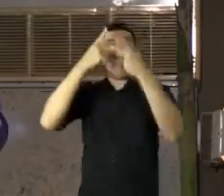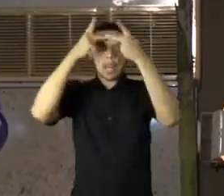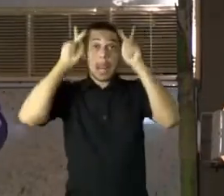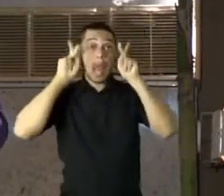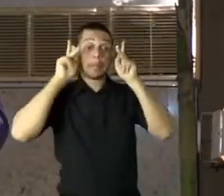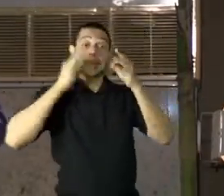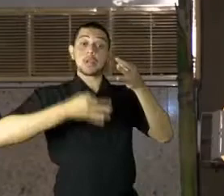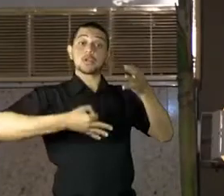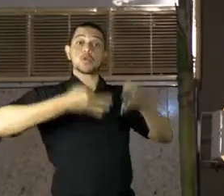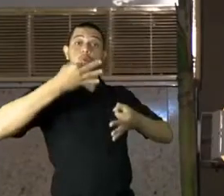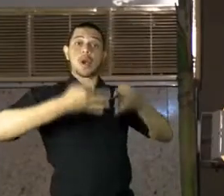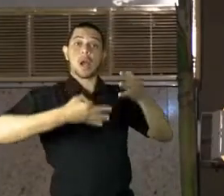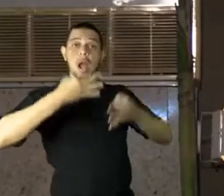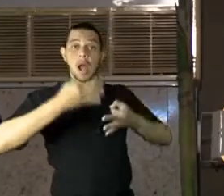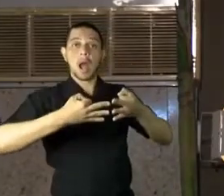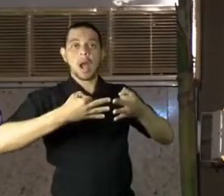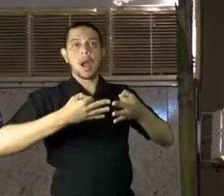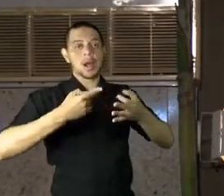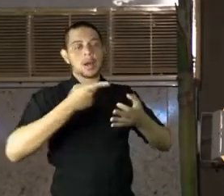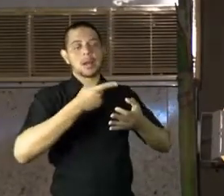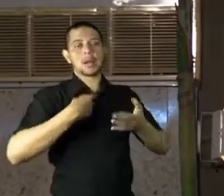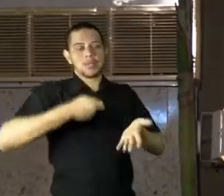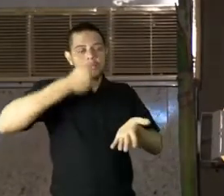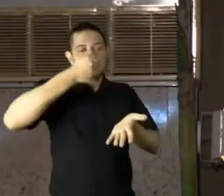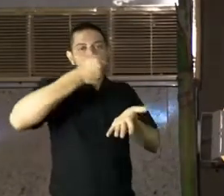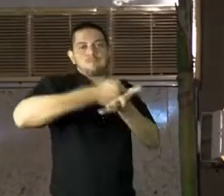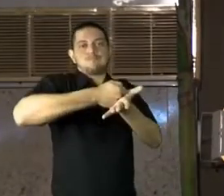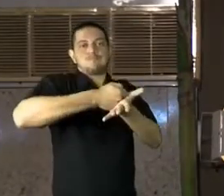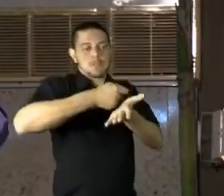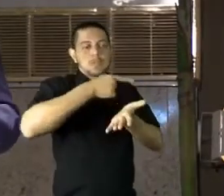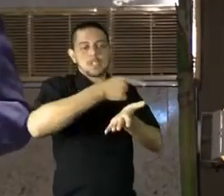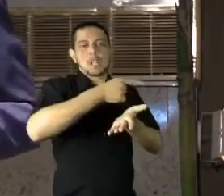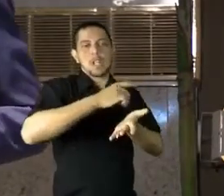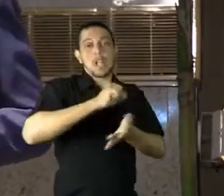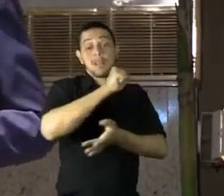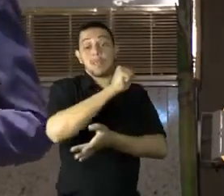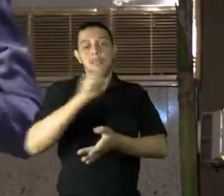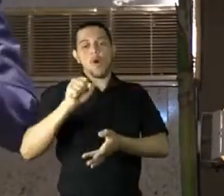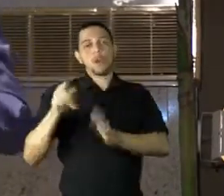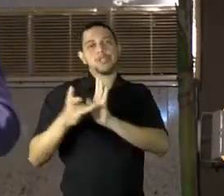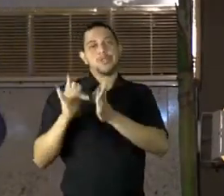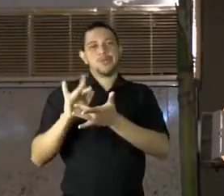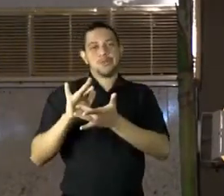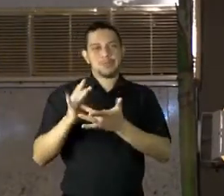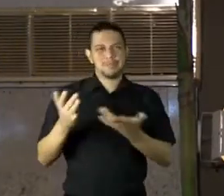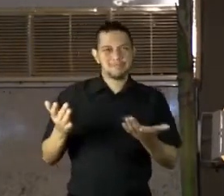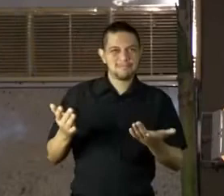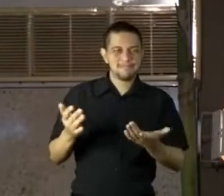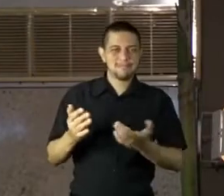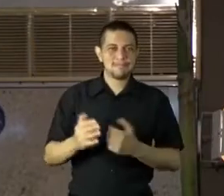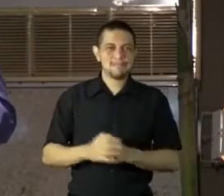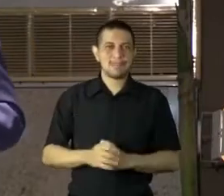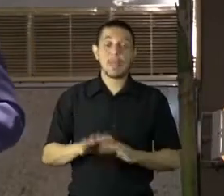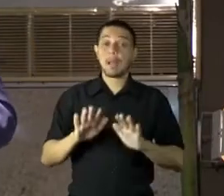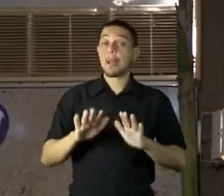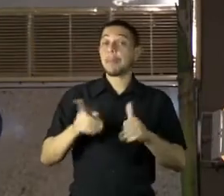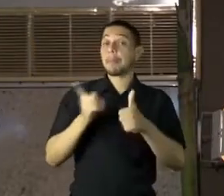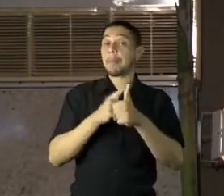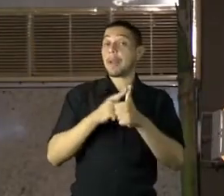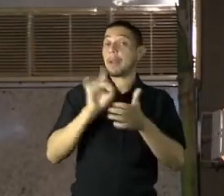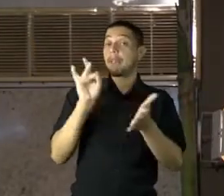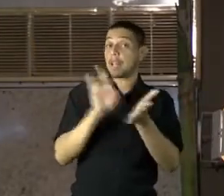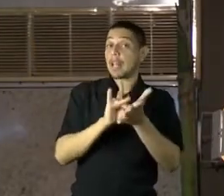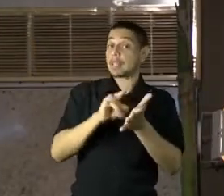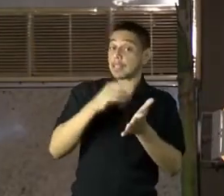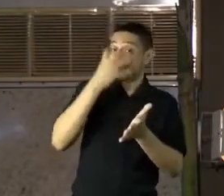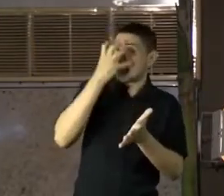então respaldar e autorizar a condenação de Cristo A Morte primeira verdade que nós temos aqui que é